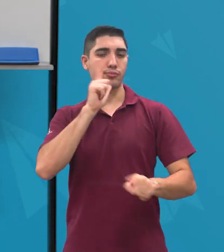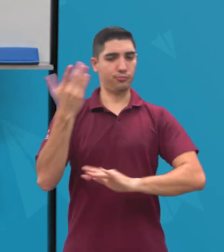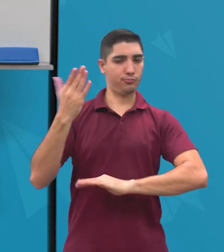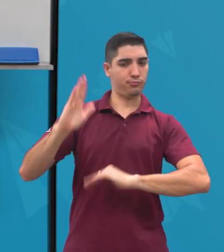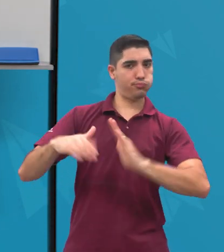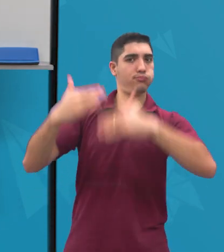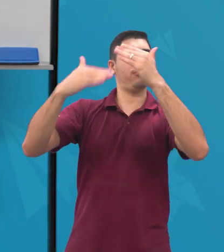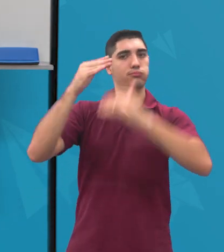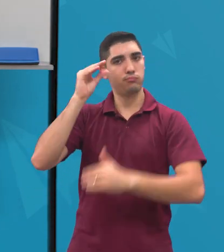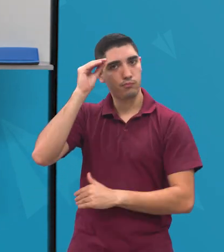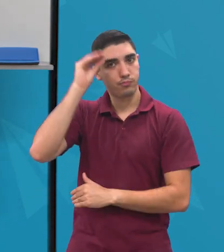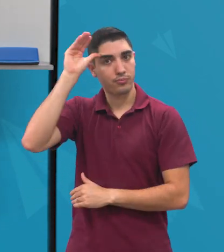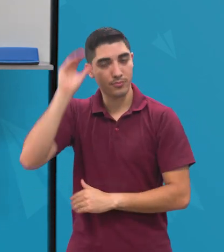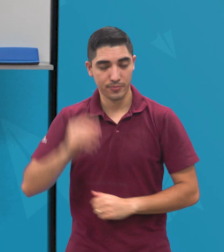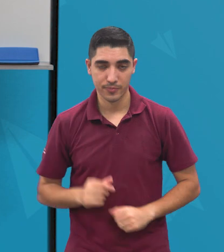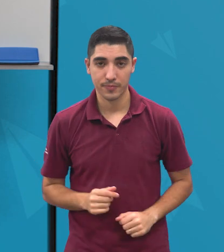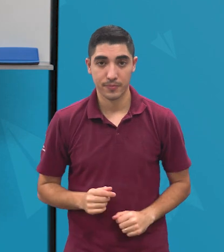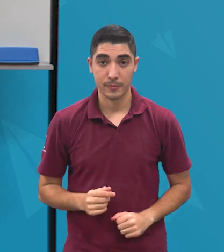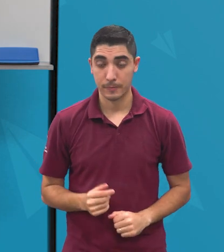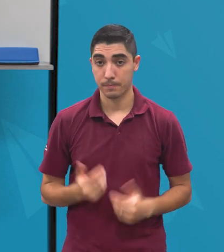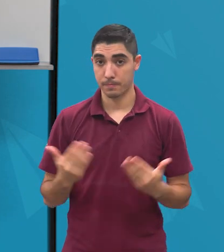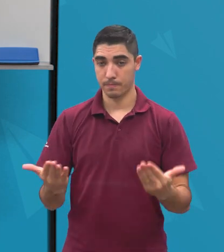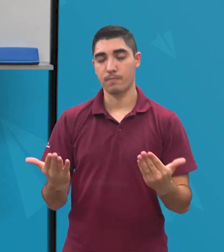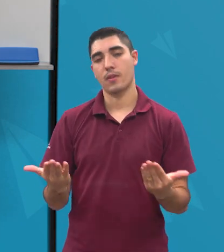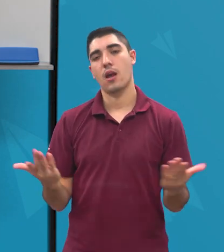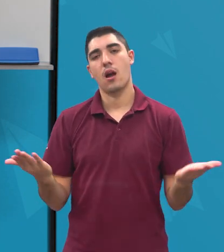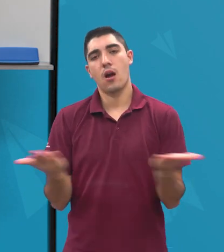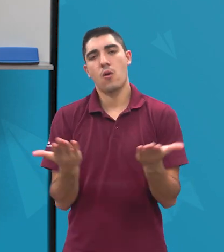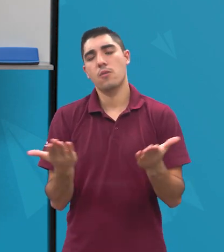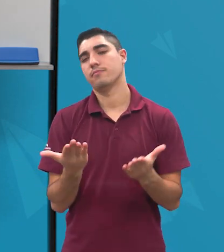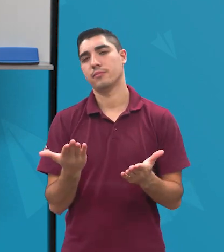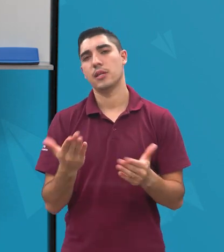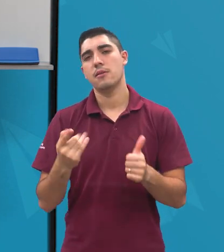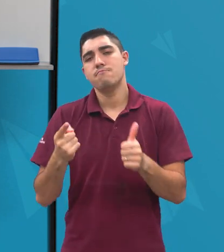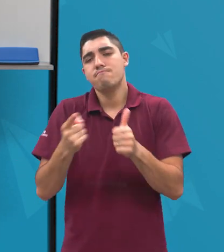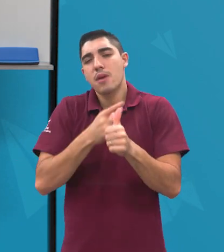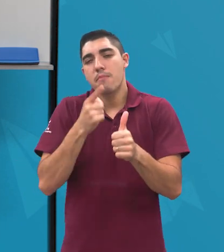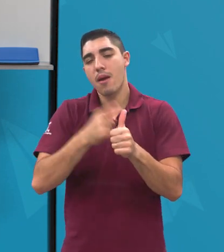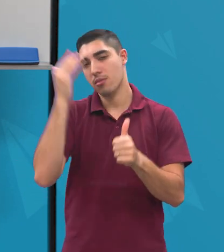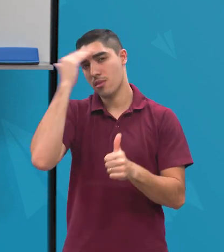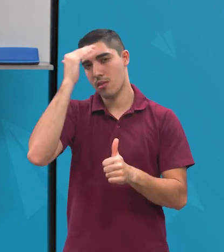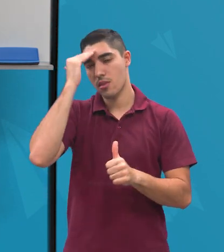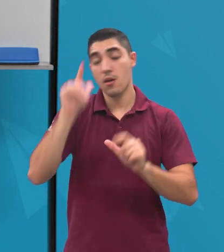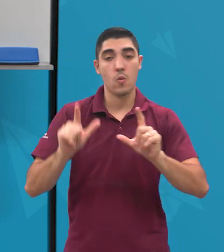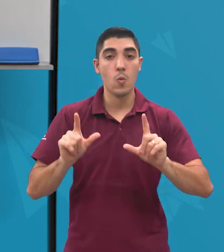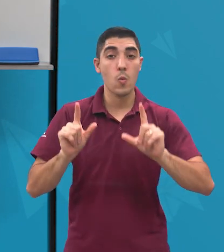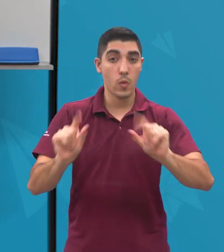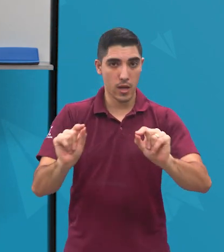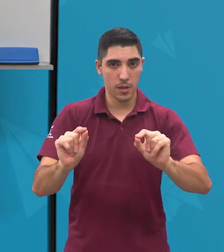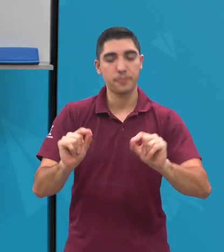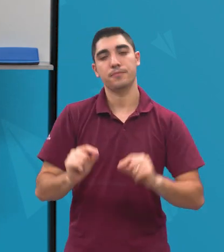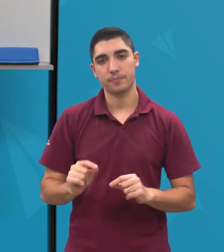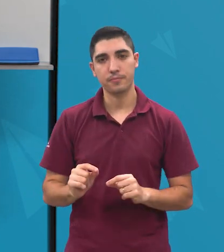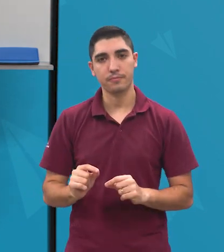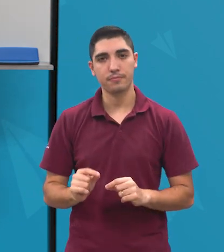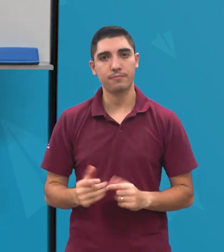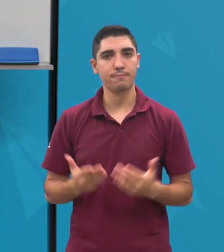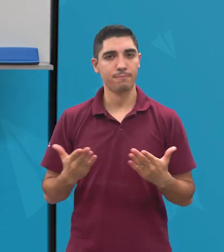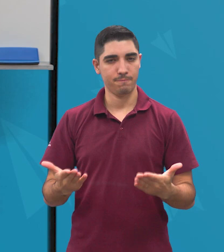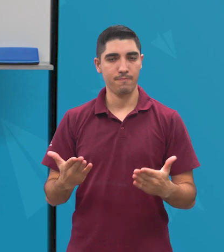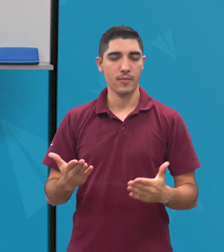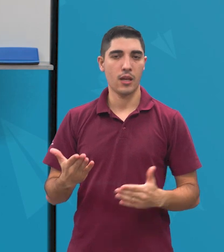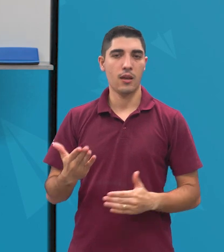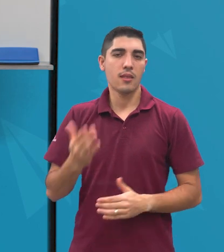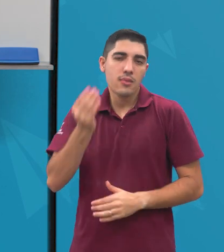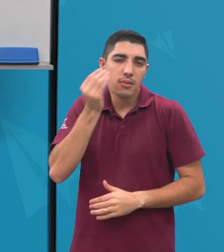essa discussão de hoje. O primeiro ponto a se considerar, como eu falei para vocês, é nós